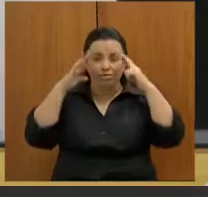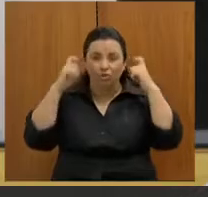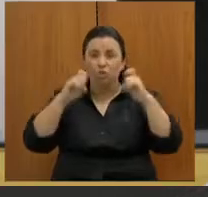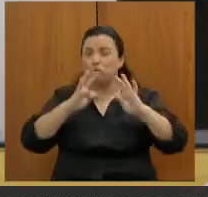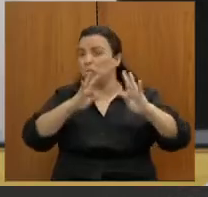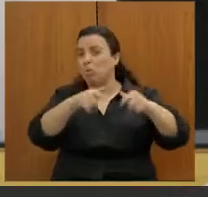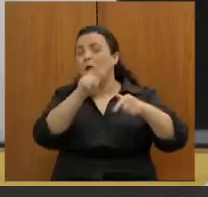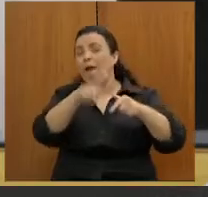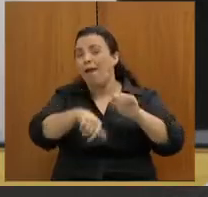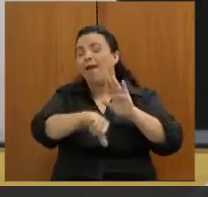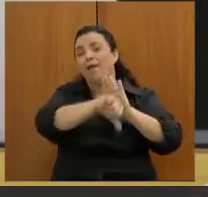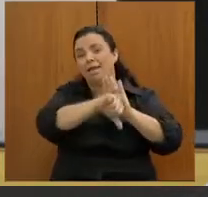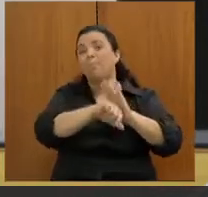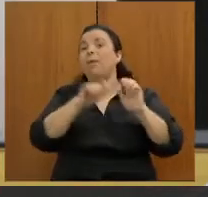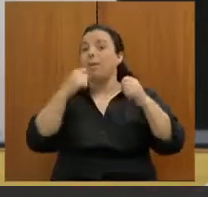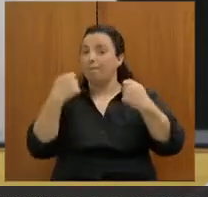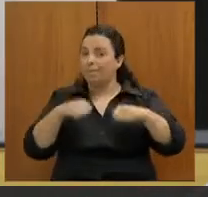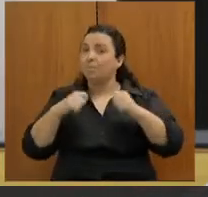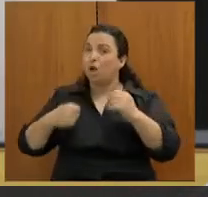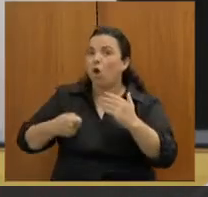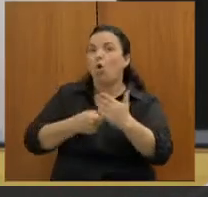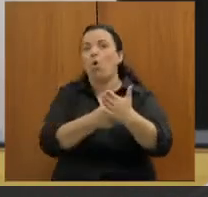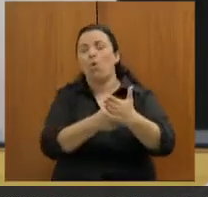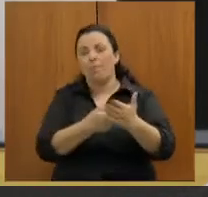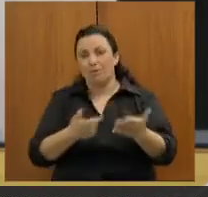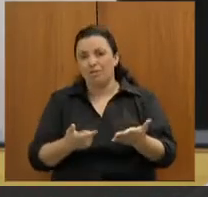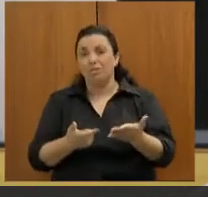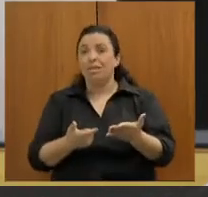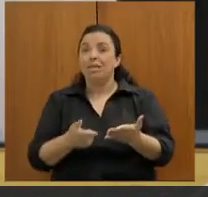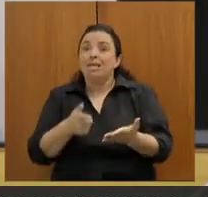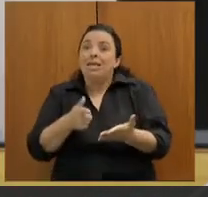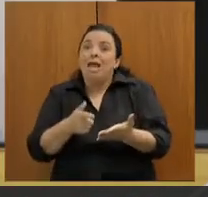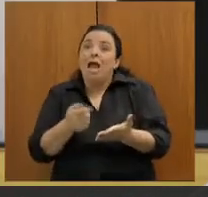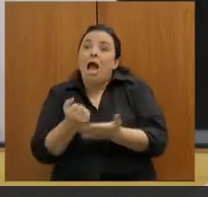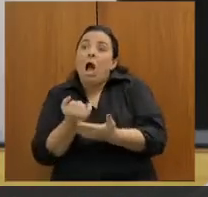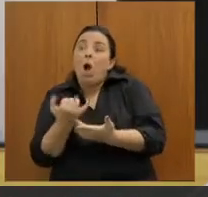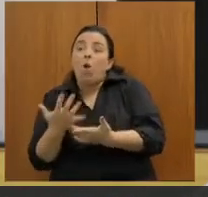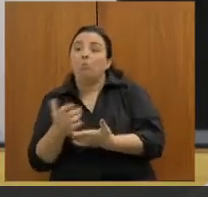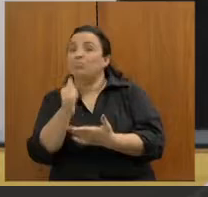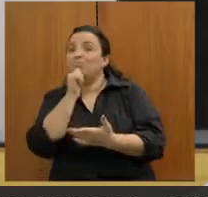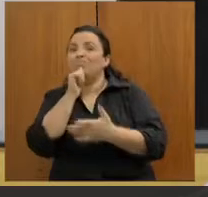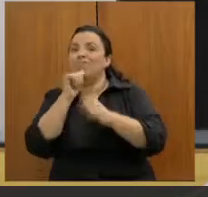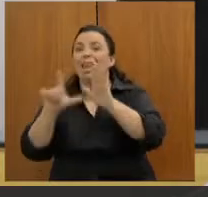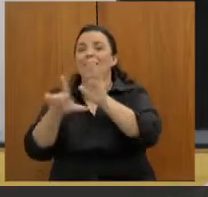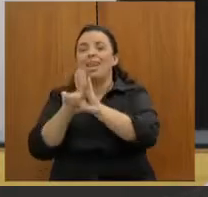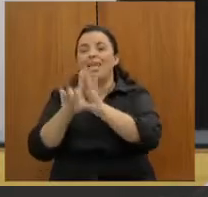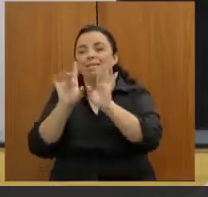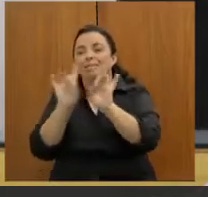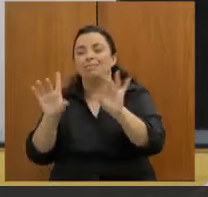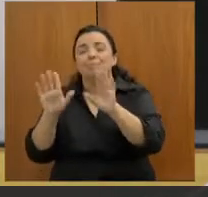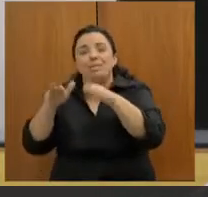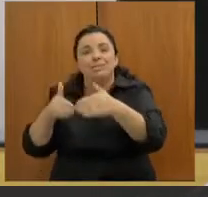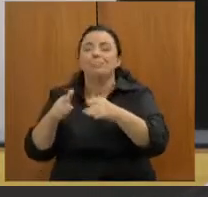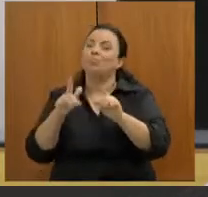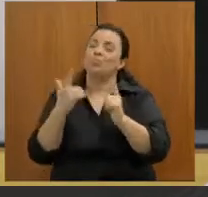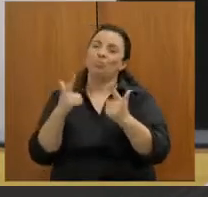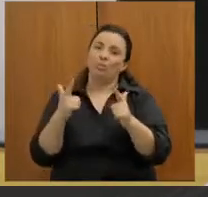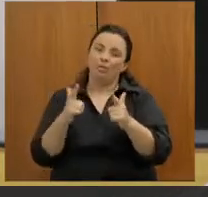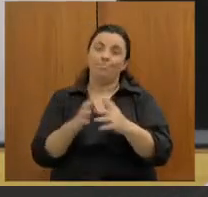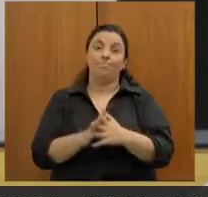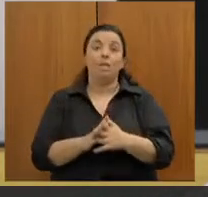nem todos ainda com a legislação específica é uma alegria poder reunirmos aqui na casa Legislativa